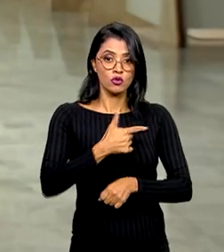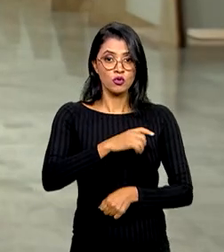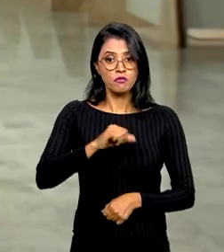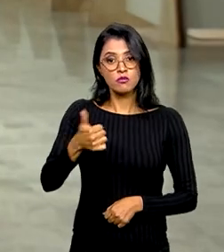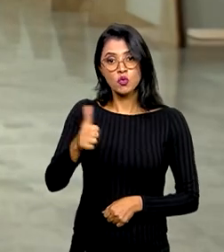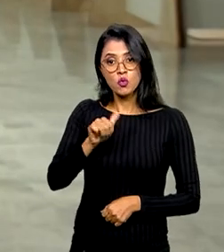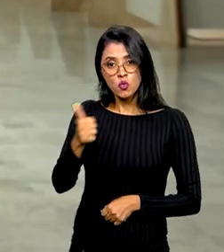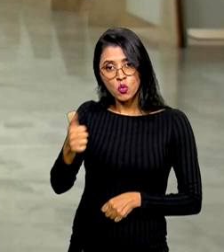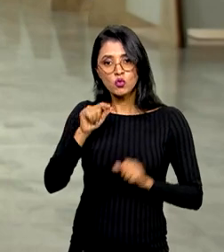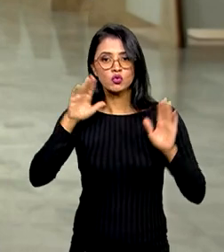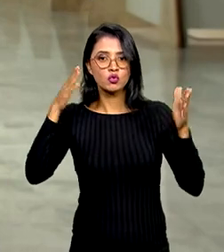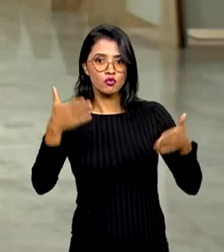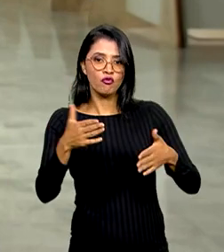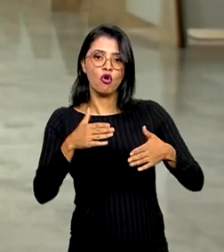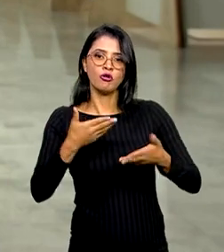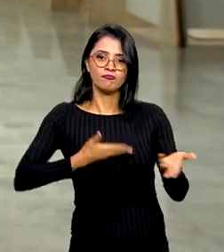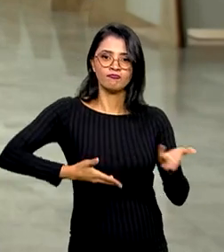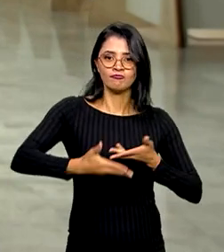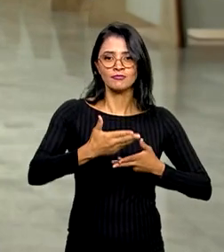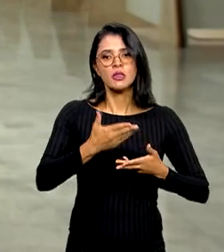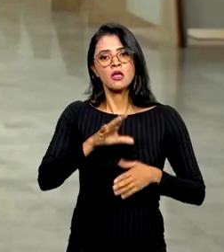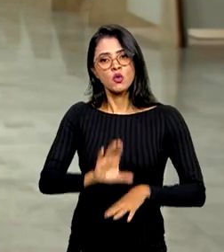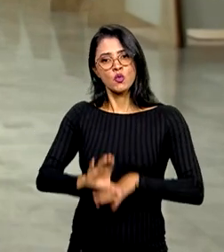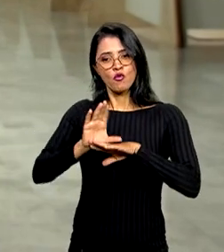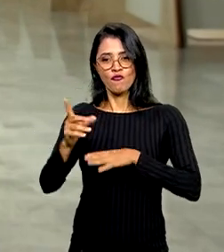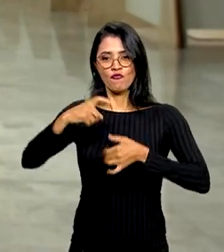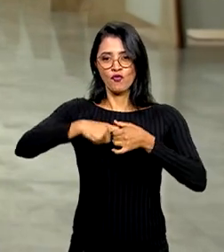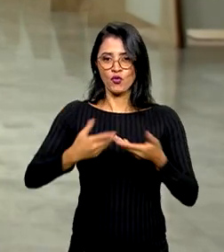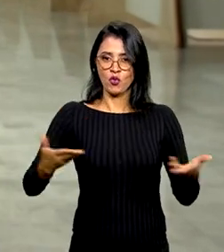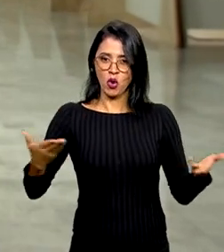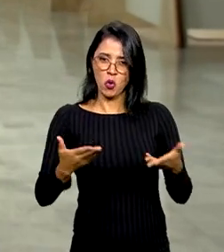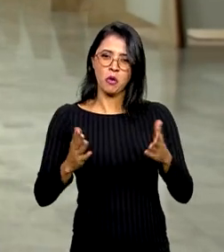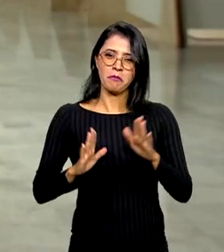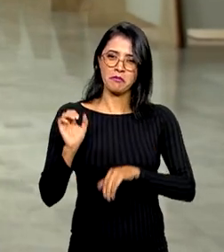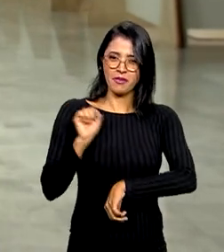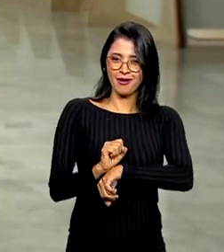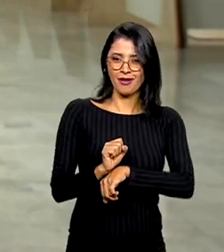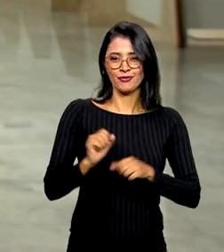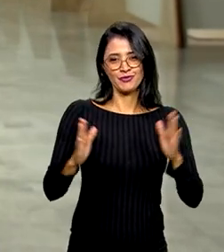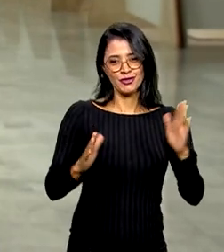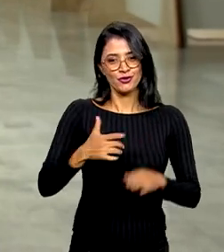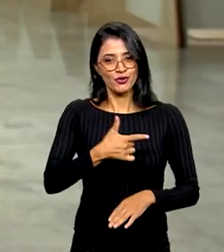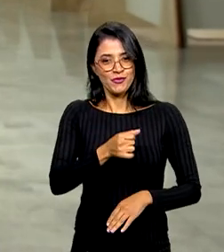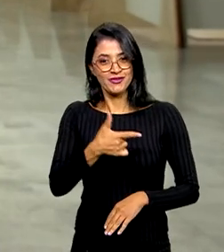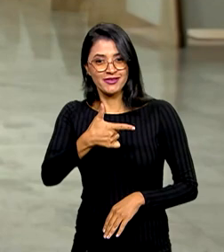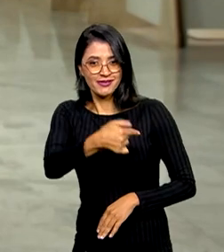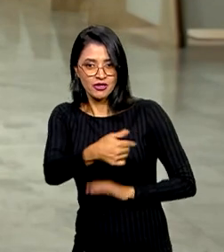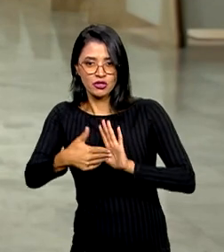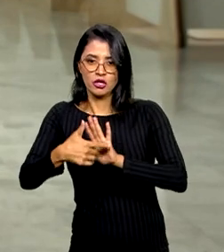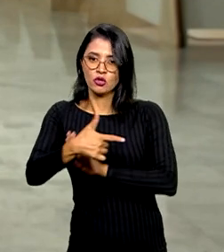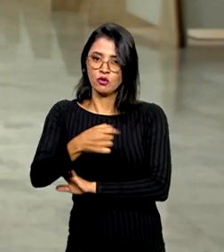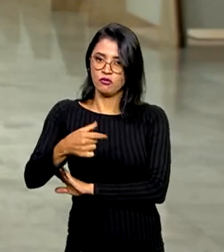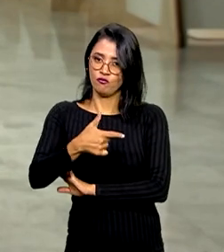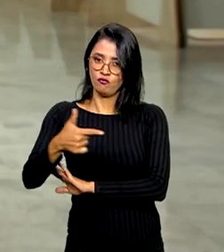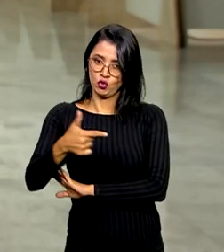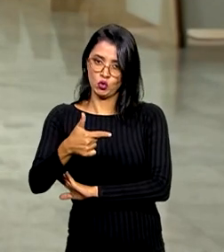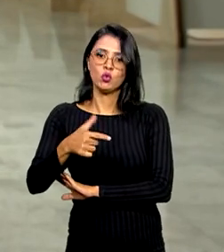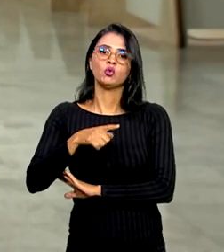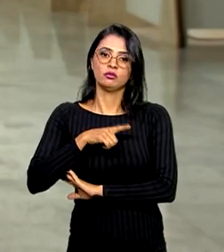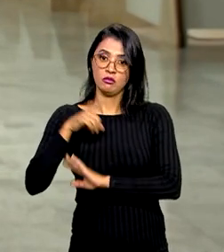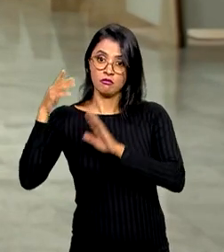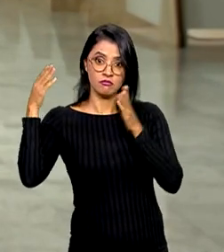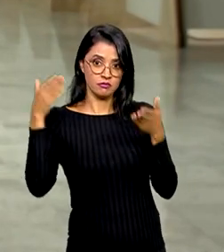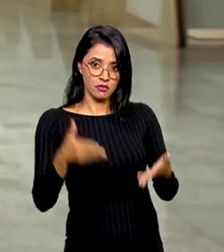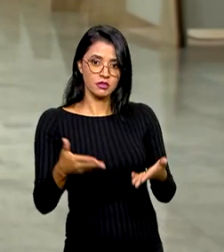Fórum Interconselhos foi retomado este ano, após ficar interrompido entre 2017 e 2022. Com a participação